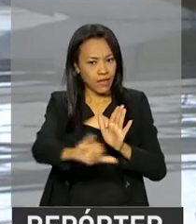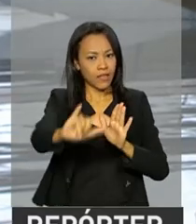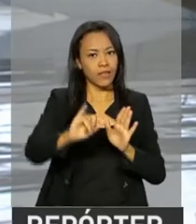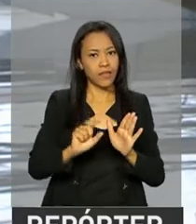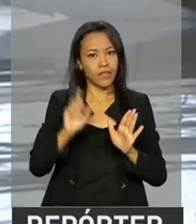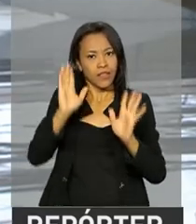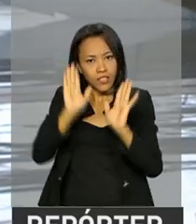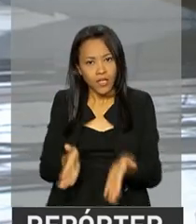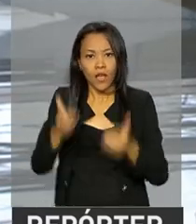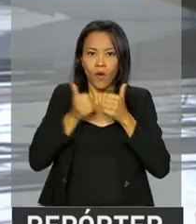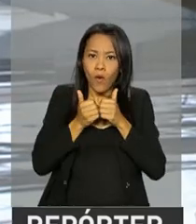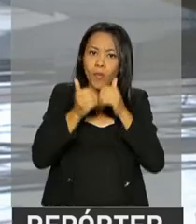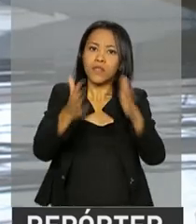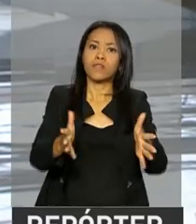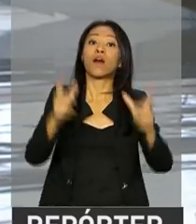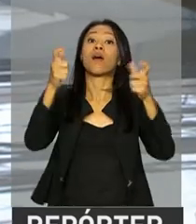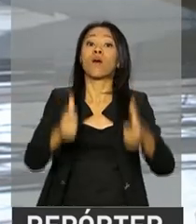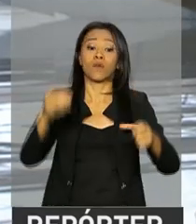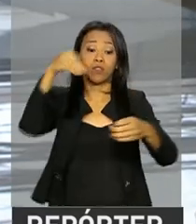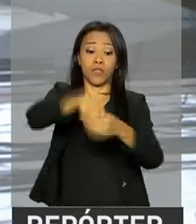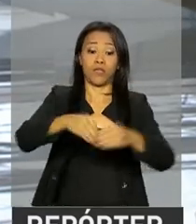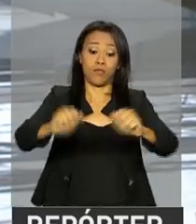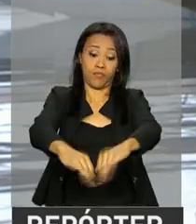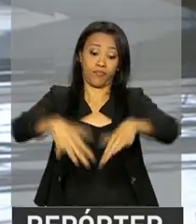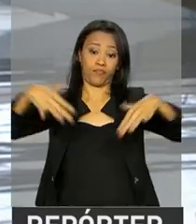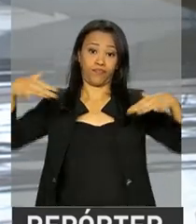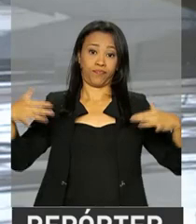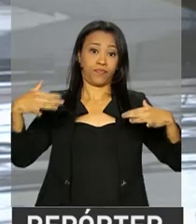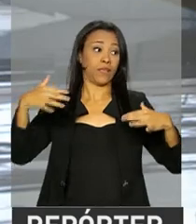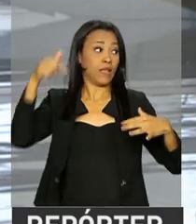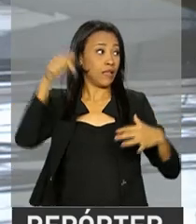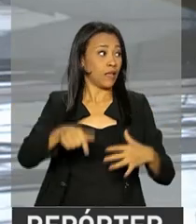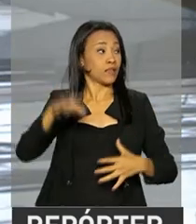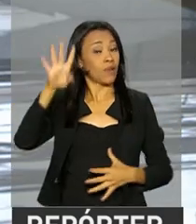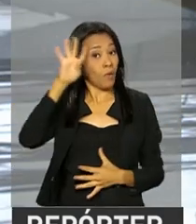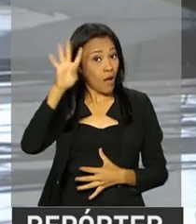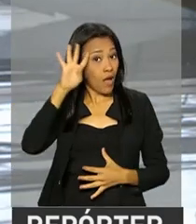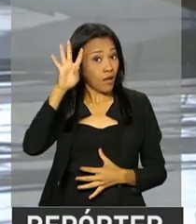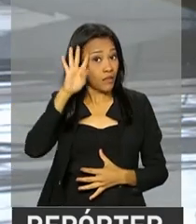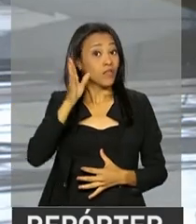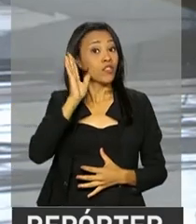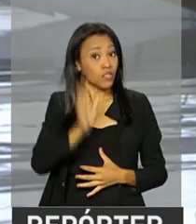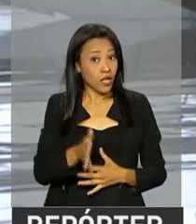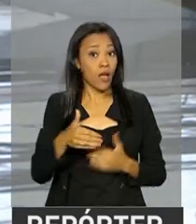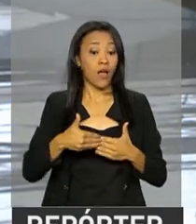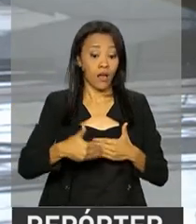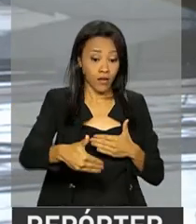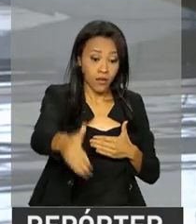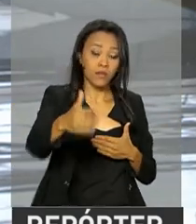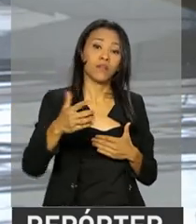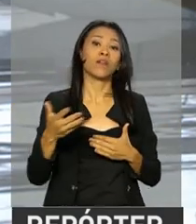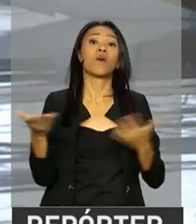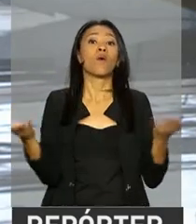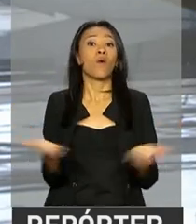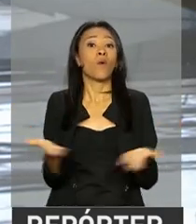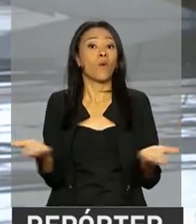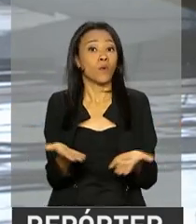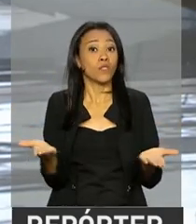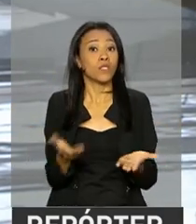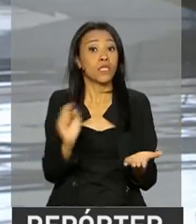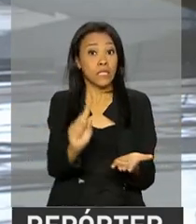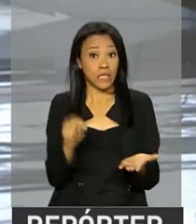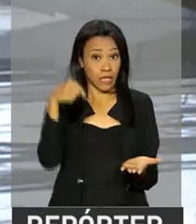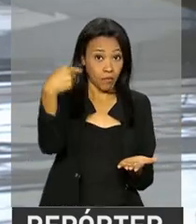elas já começaram no plenário da Câmara dos Deputados nessa quarta-feira já estão acontecendo na sessão de hoje isso